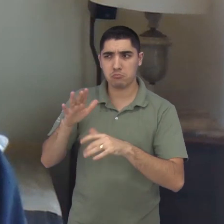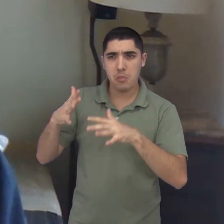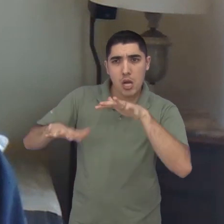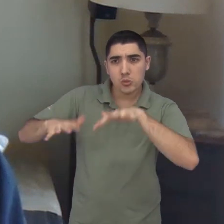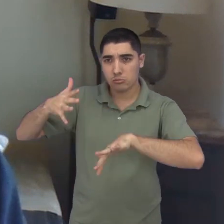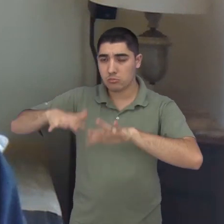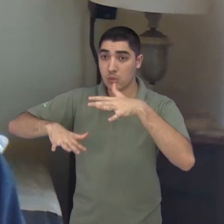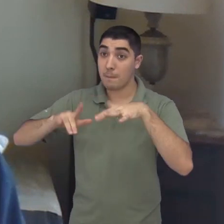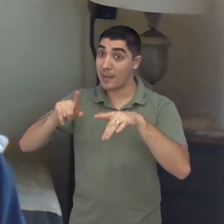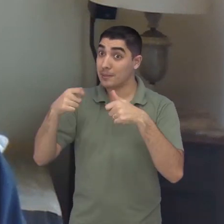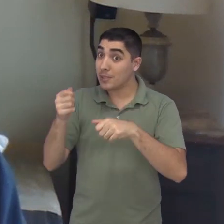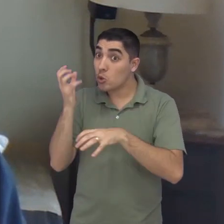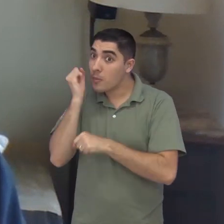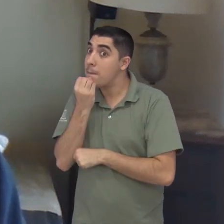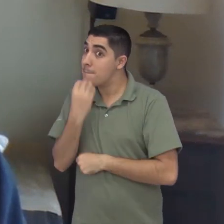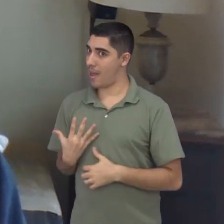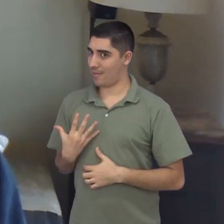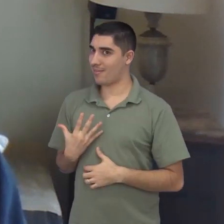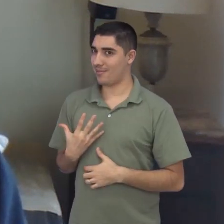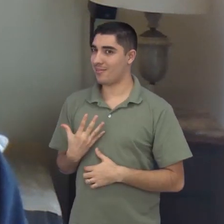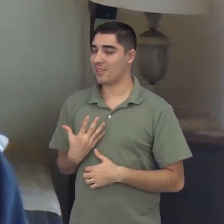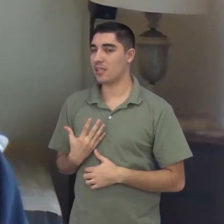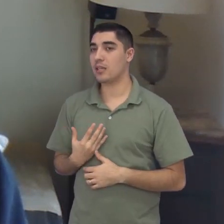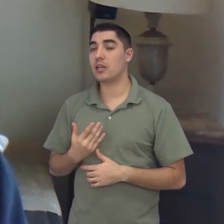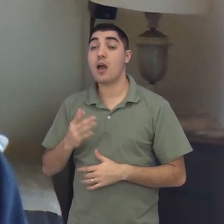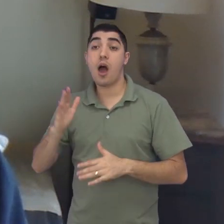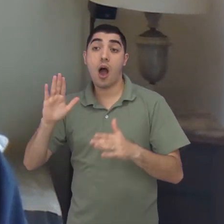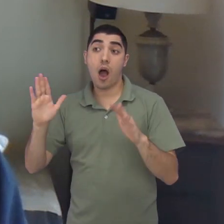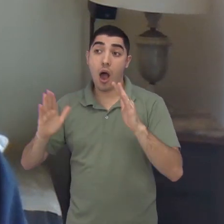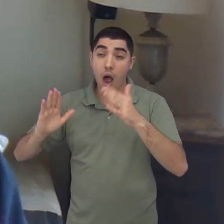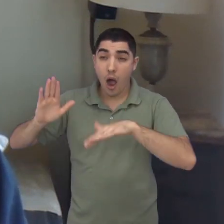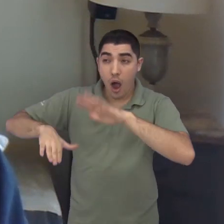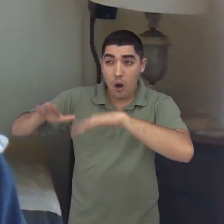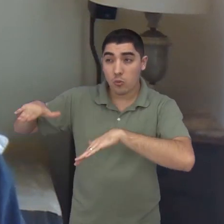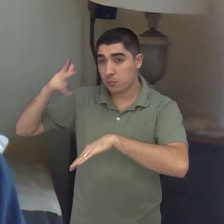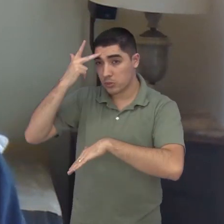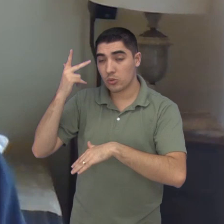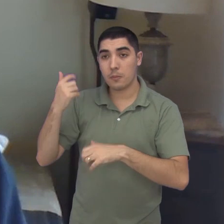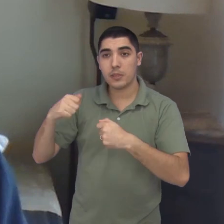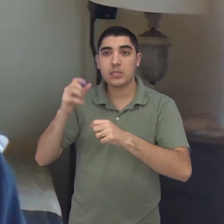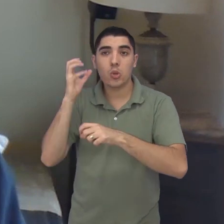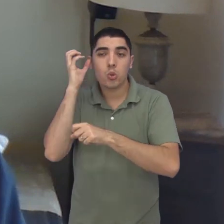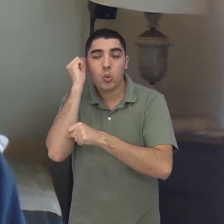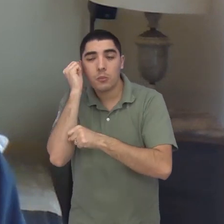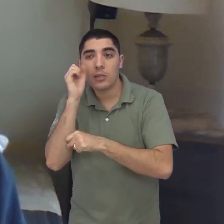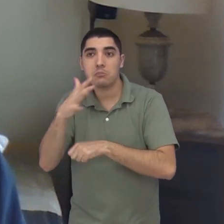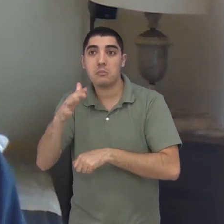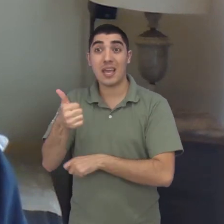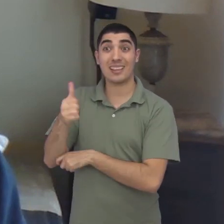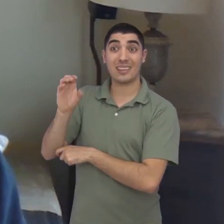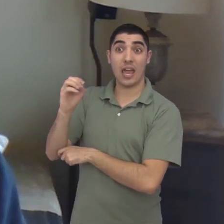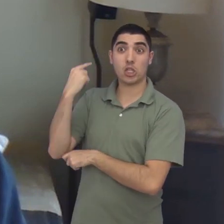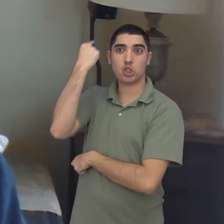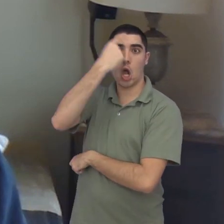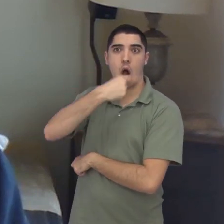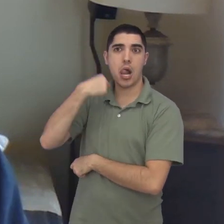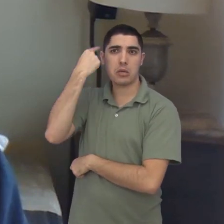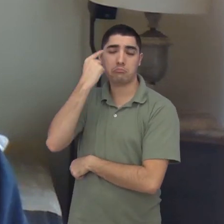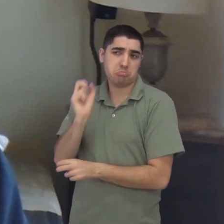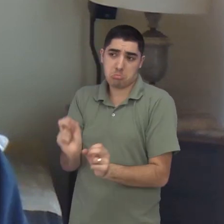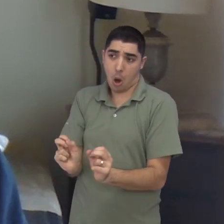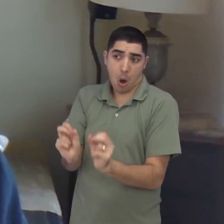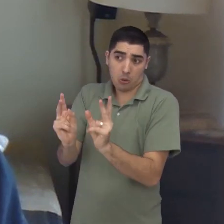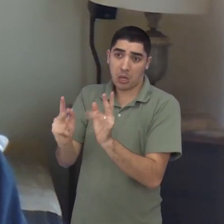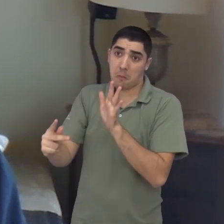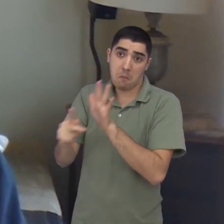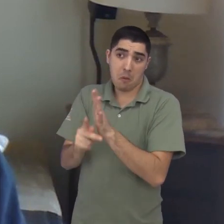que com qualidade de sono, né? Existem pessoas que precisam dormir mais, 10 horas, por exemplo, e tudo